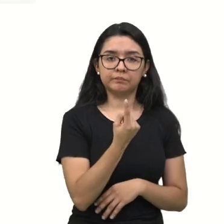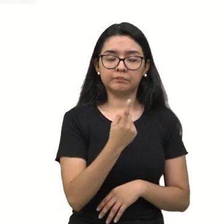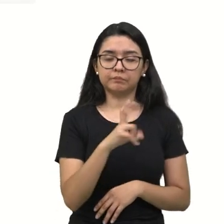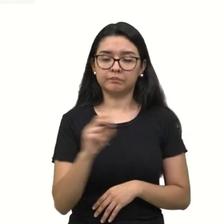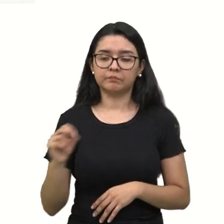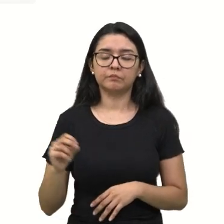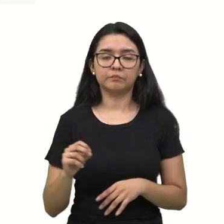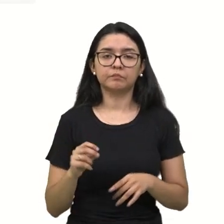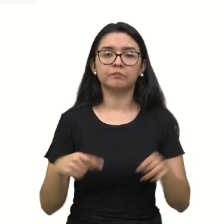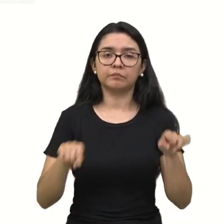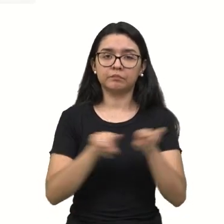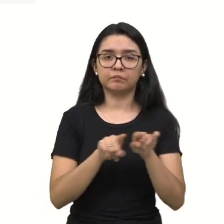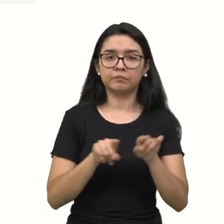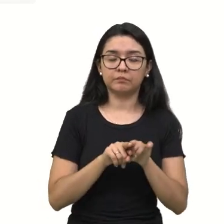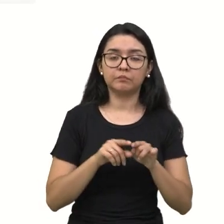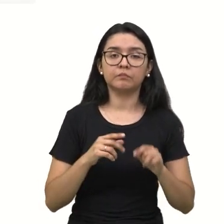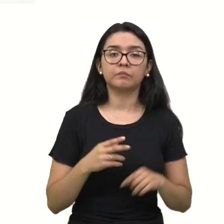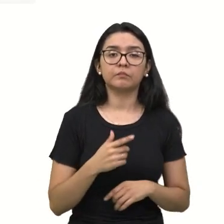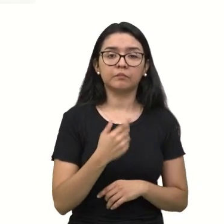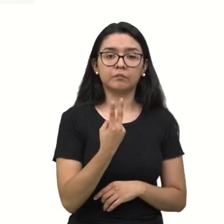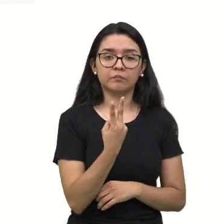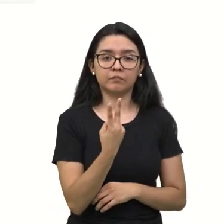por 2.500 de comprimento.